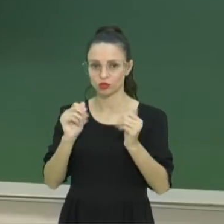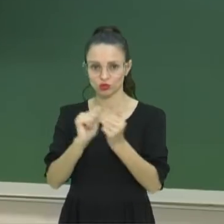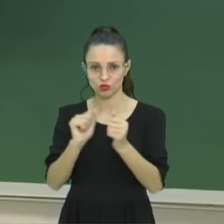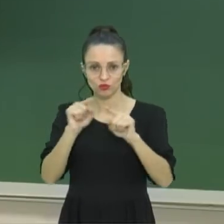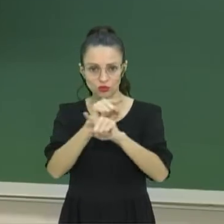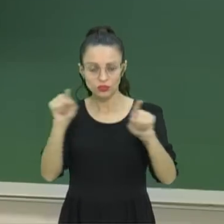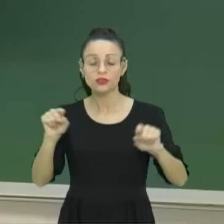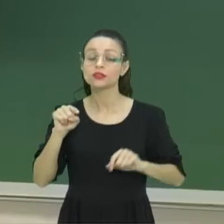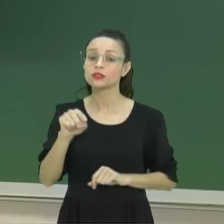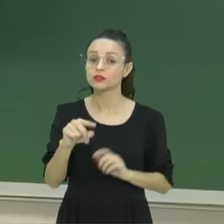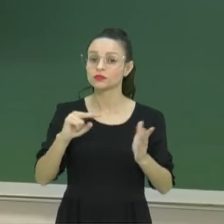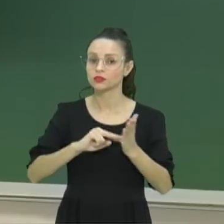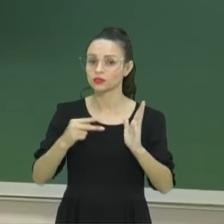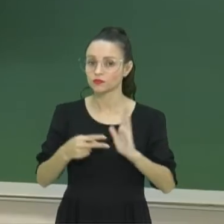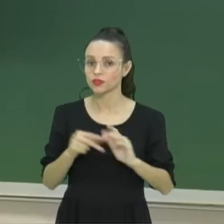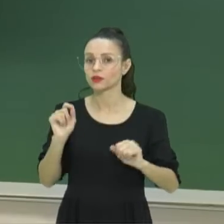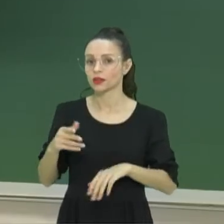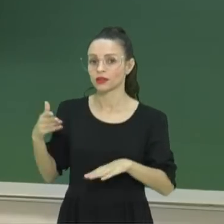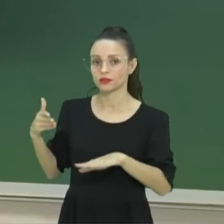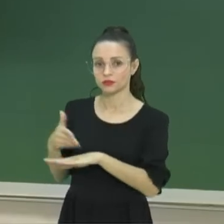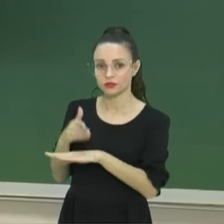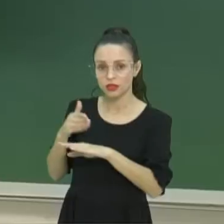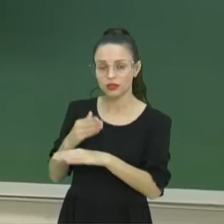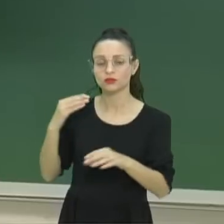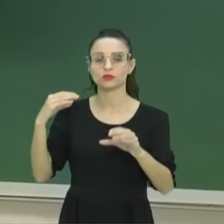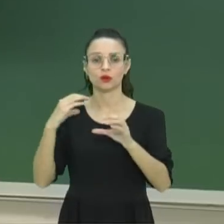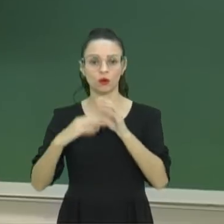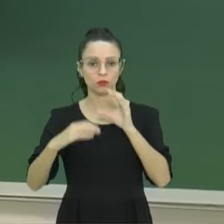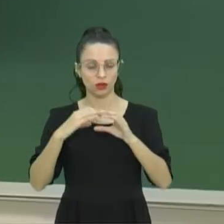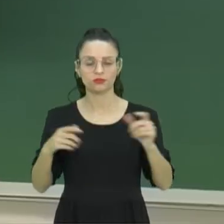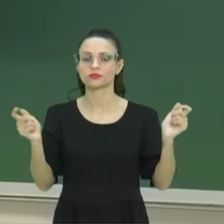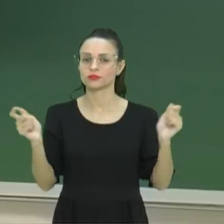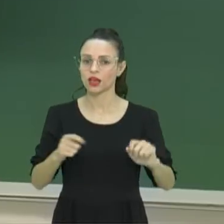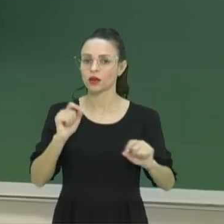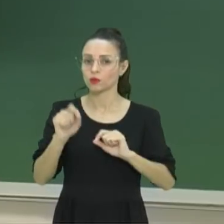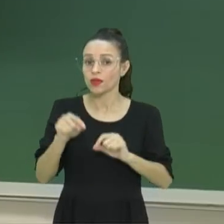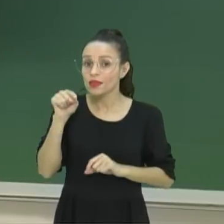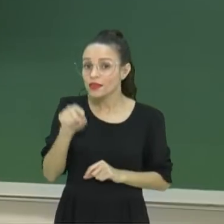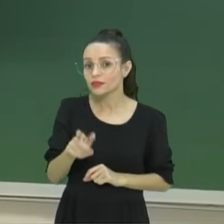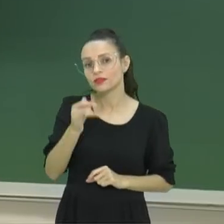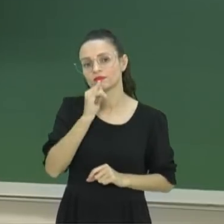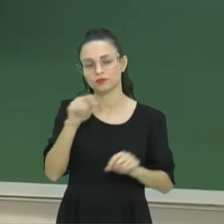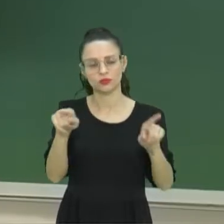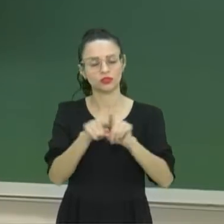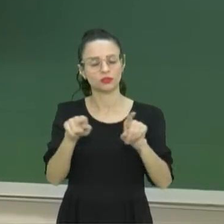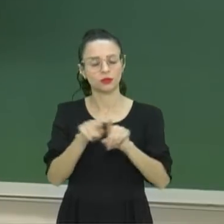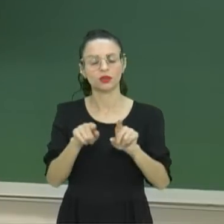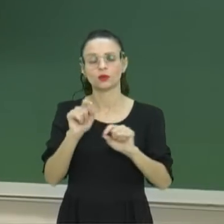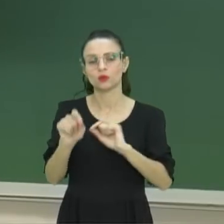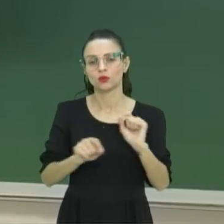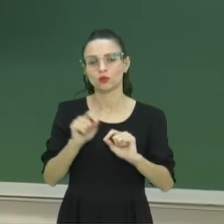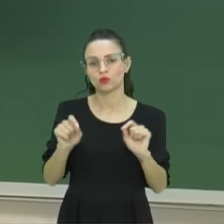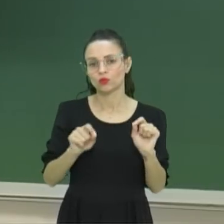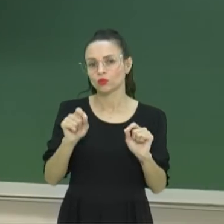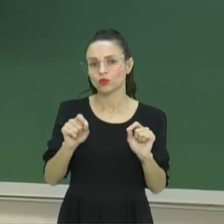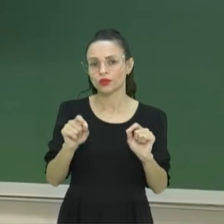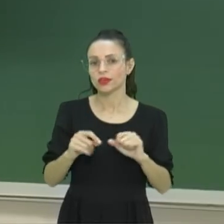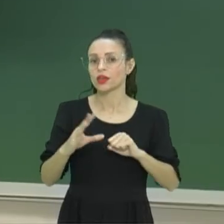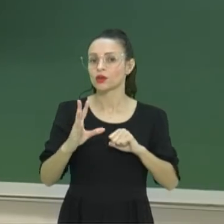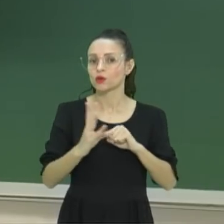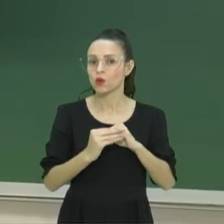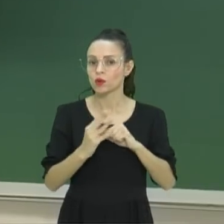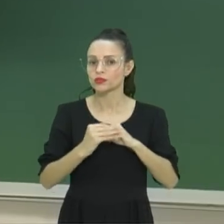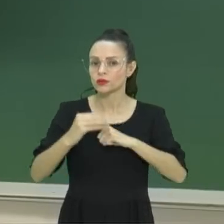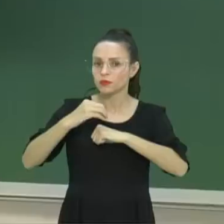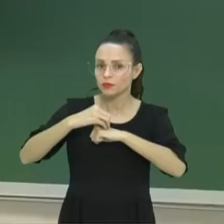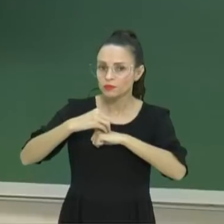Isso significa que o acesso à comunicação possibilitou, nesse caso também, que o